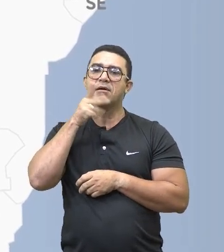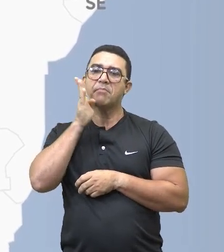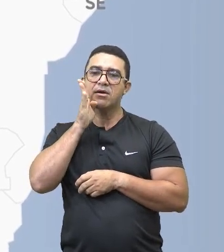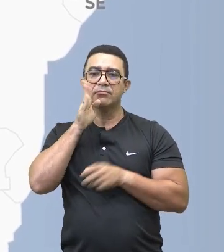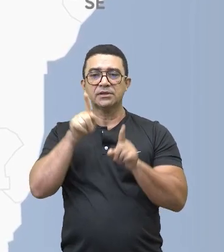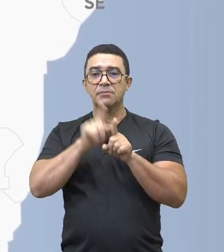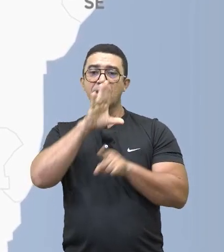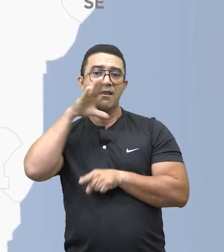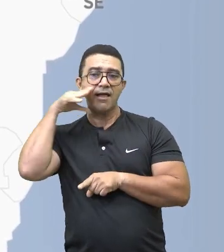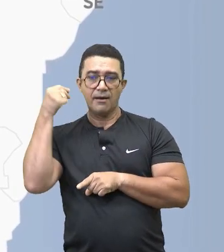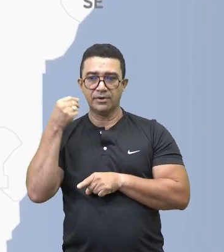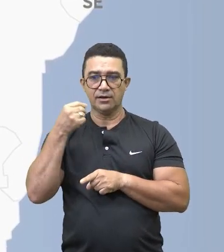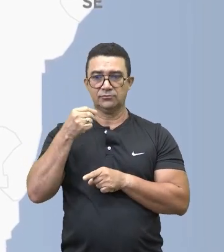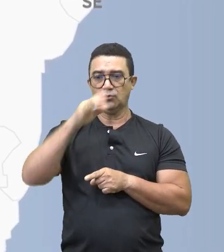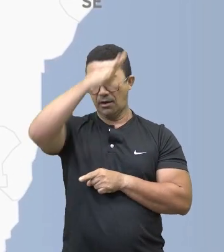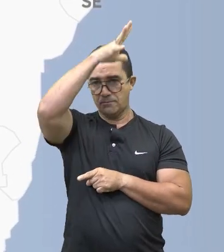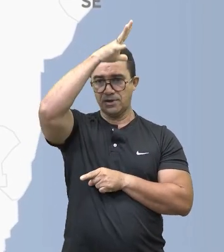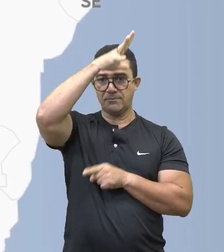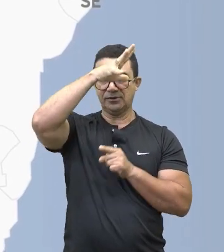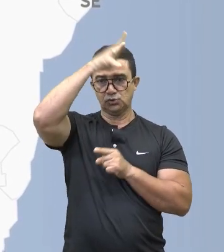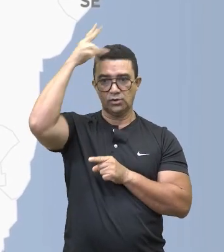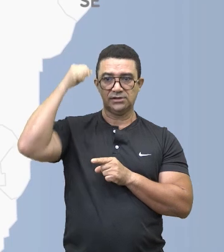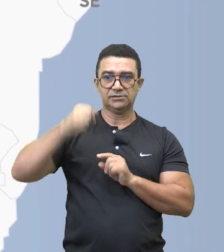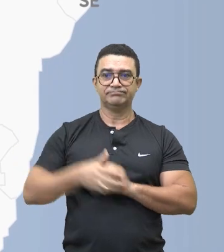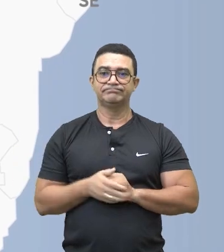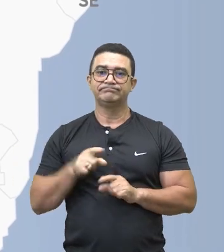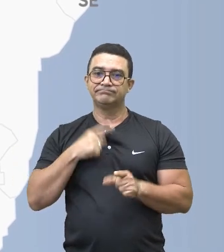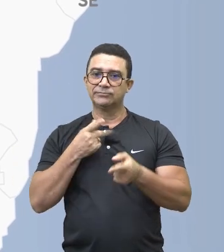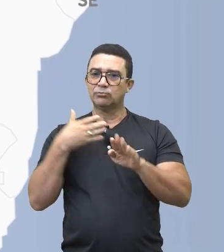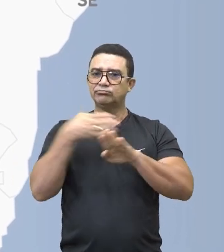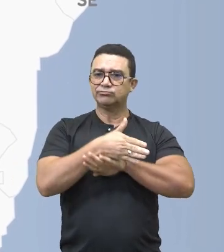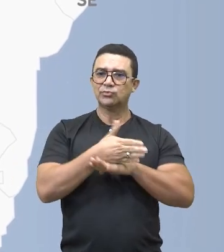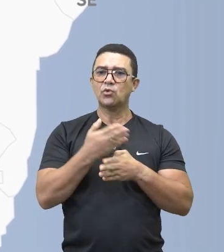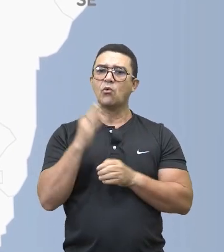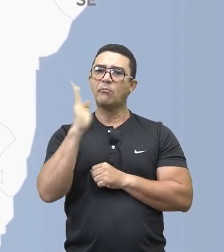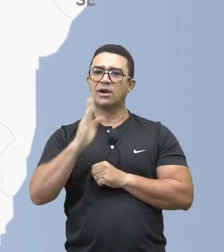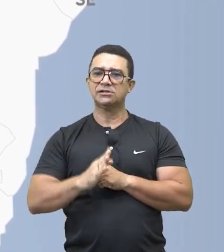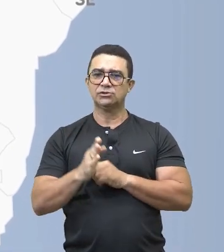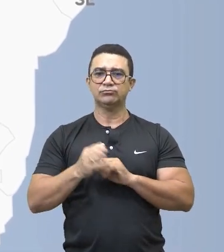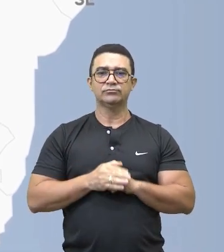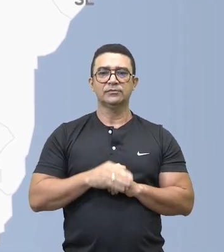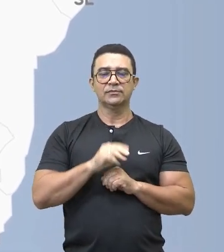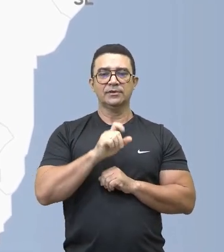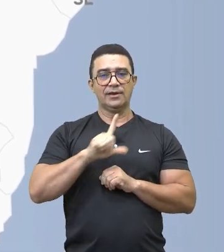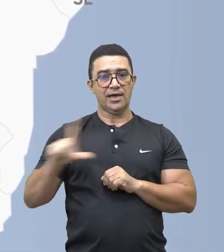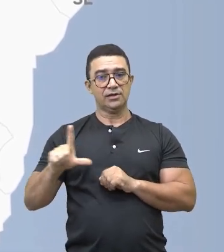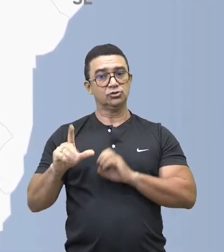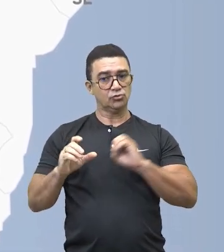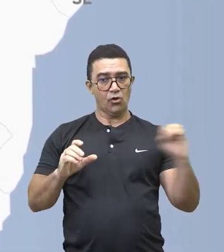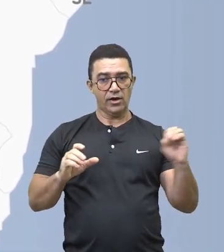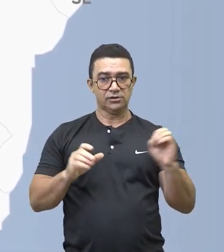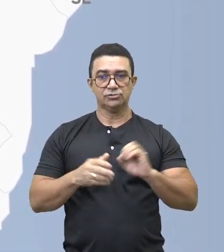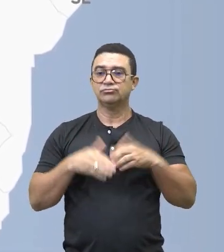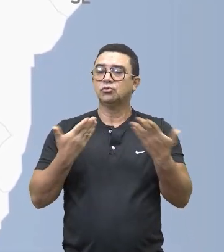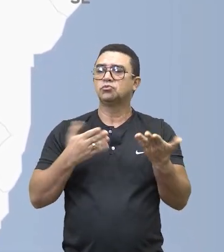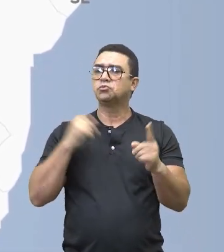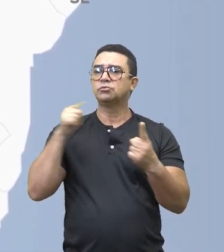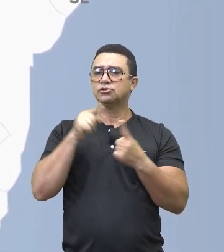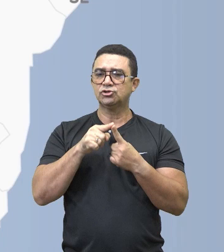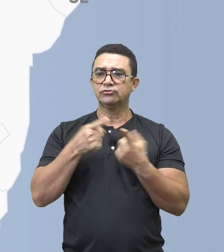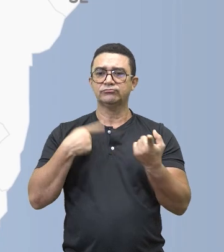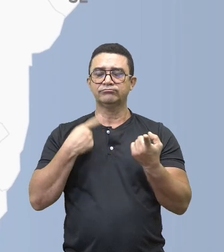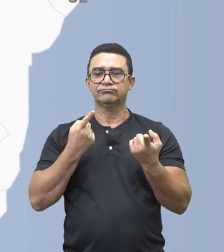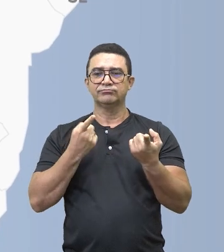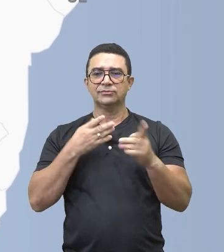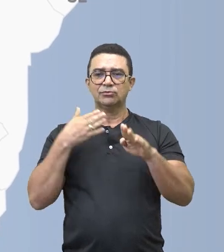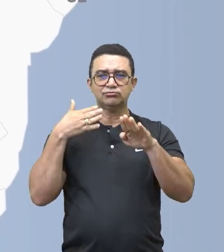no Amazonas, cortando o Brasil no sentido leste-oeste. O objetivo da rodovia era interligar a